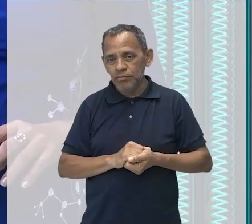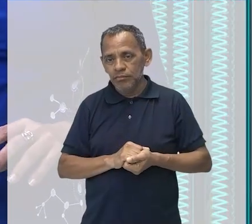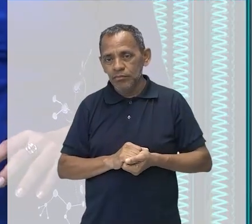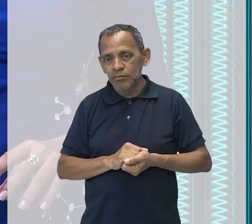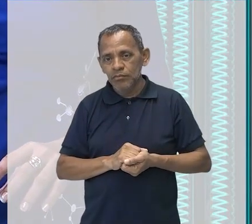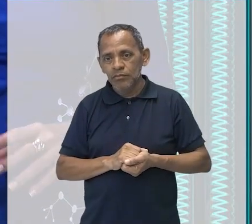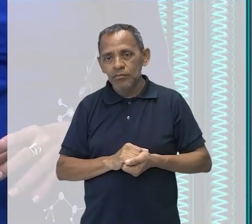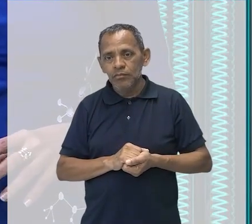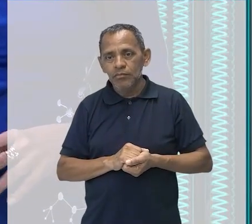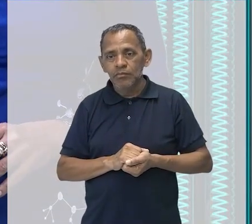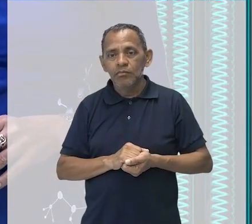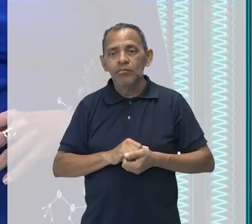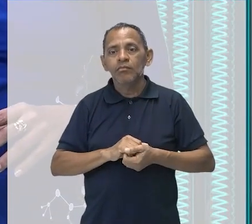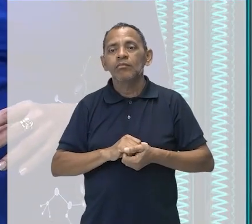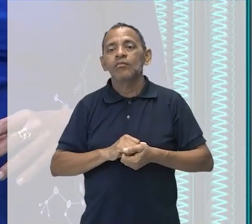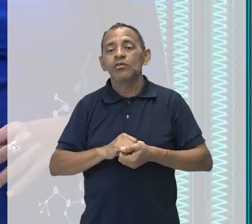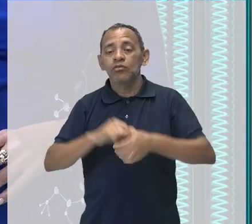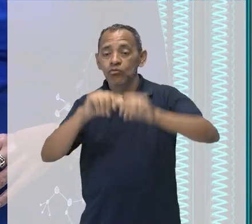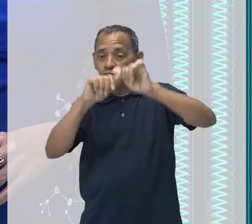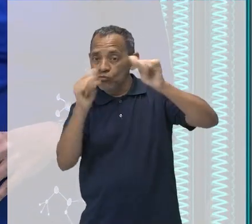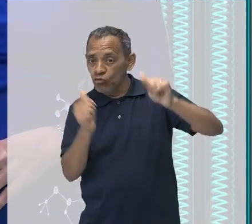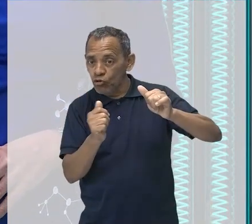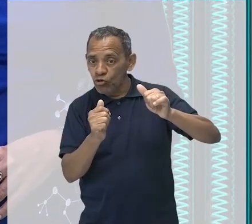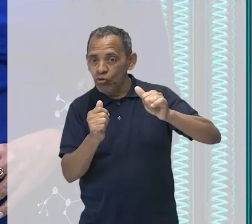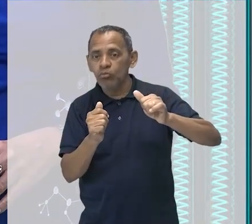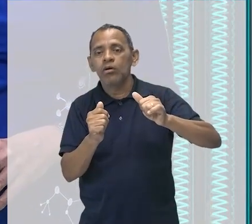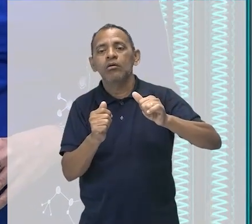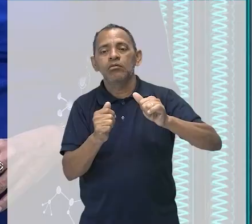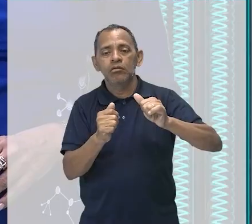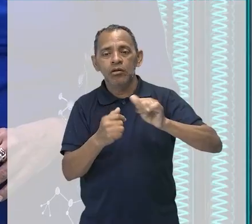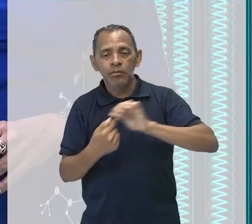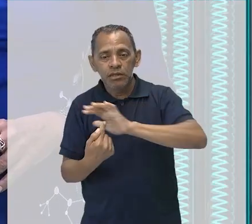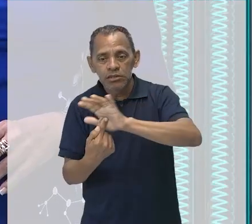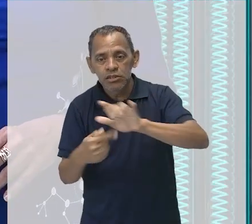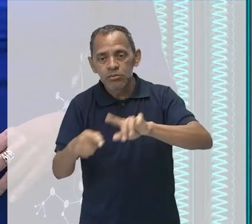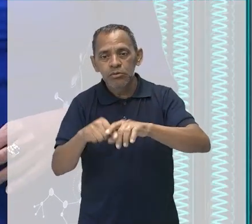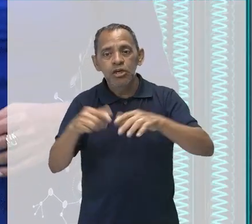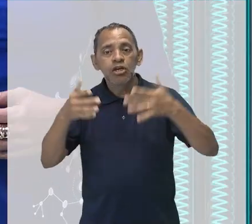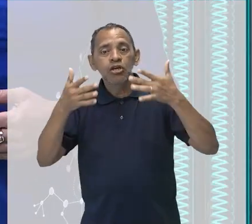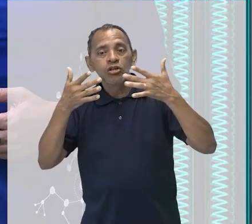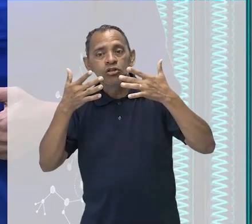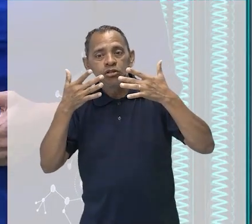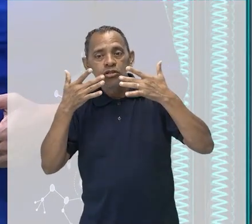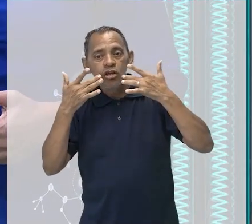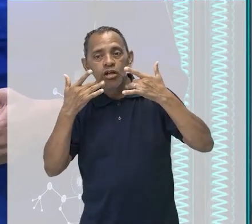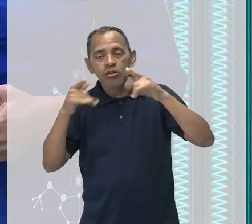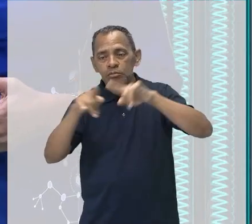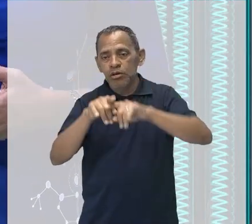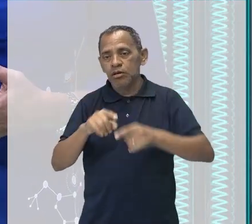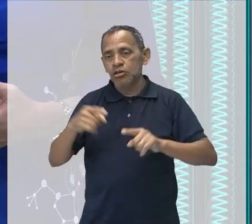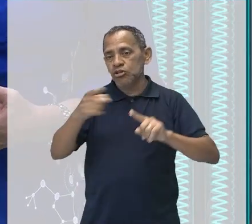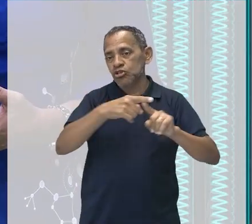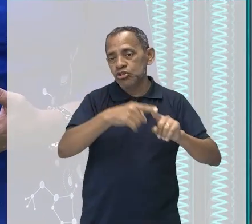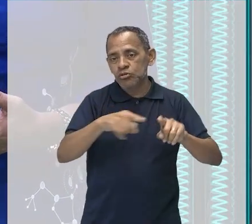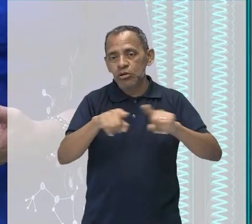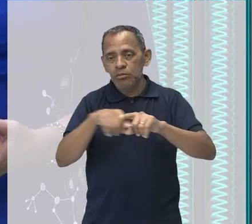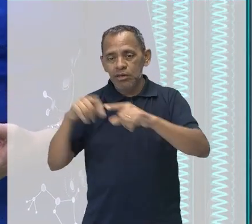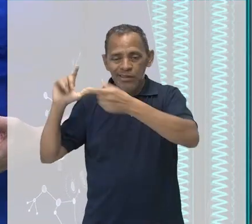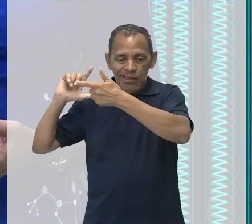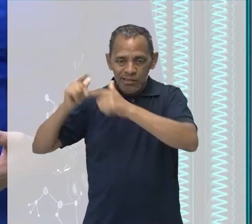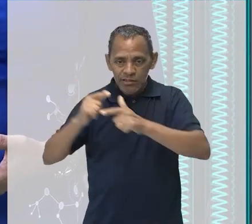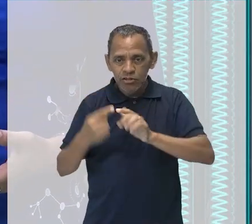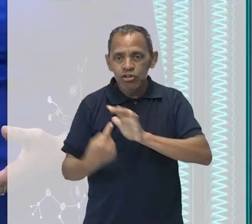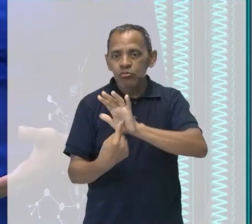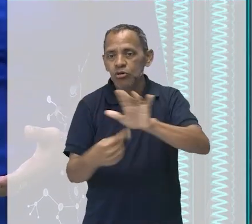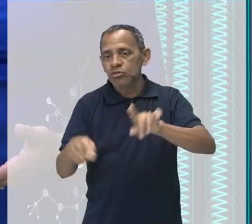teatro. Cada forma teatral traz um conjunto único de técnicas, estilos e tradições que refletem as